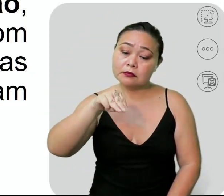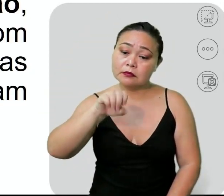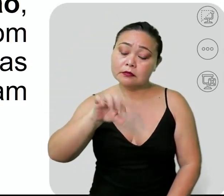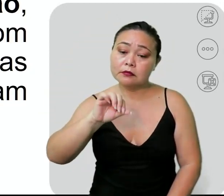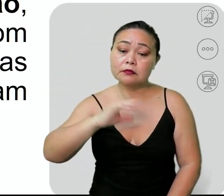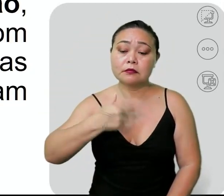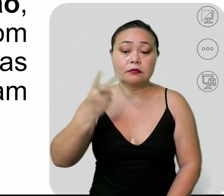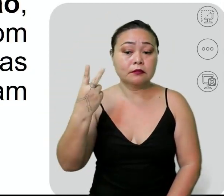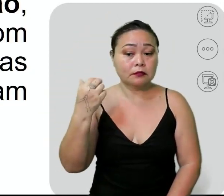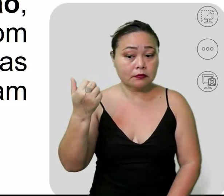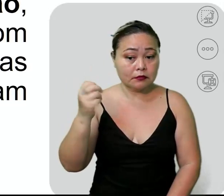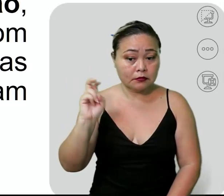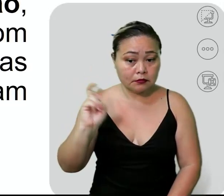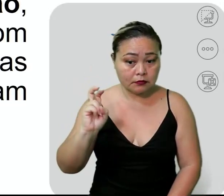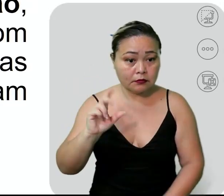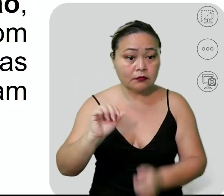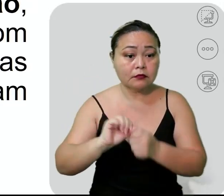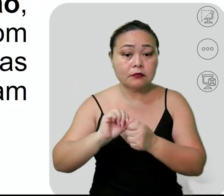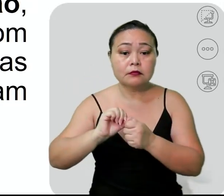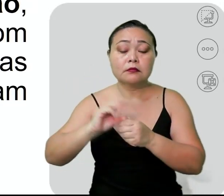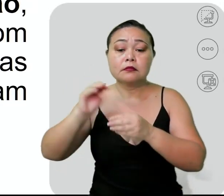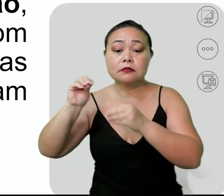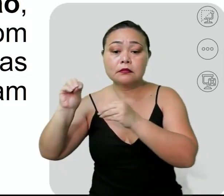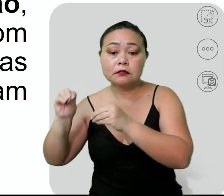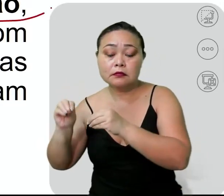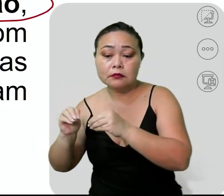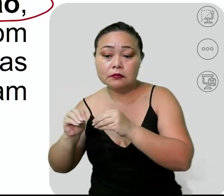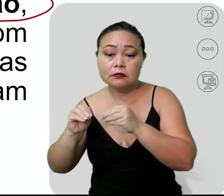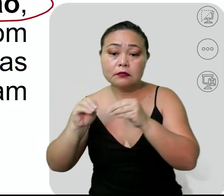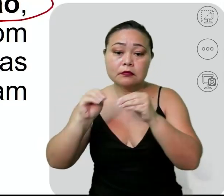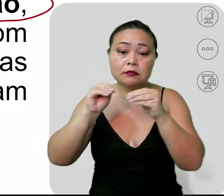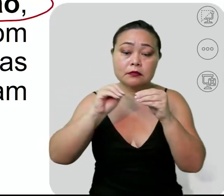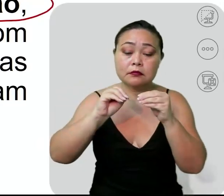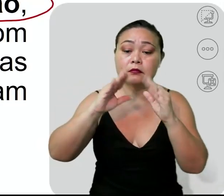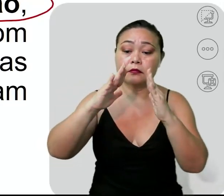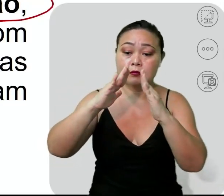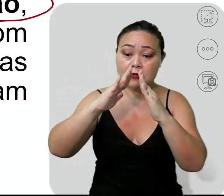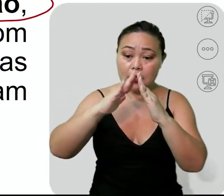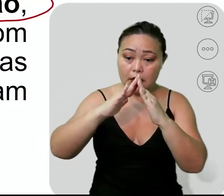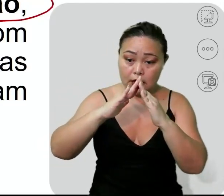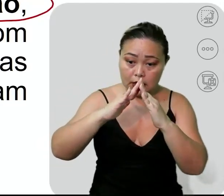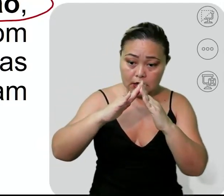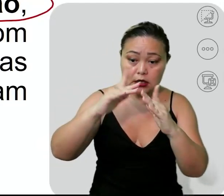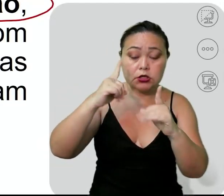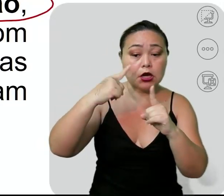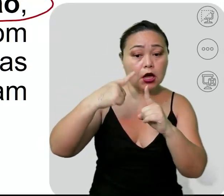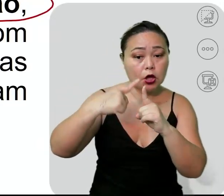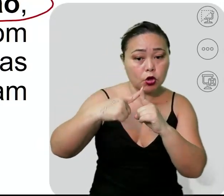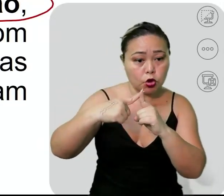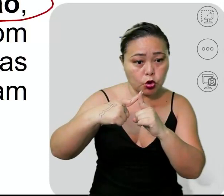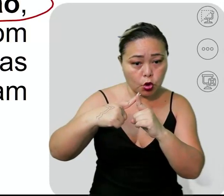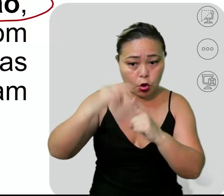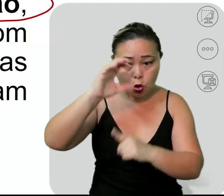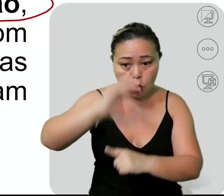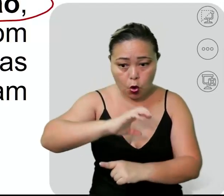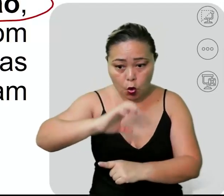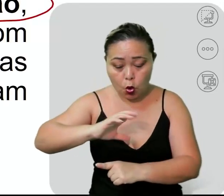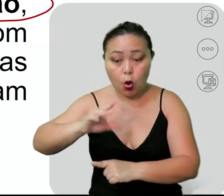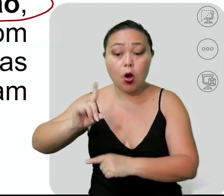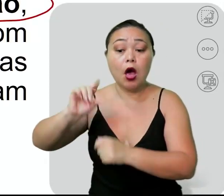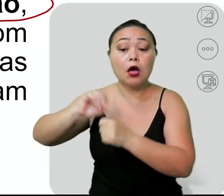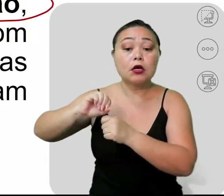transferiu a sede da Igreja Católica para a cidade francesa de Avignon. Ou seja, tirou a sede